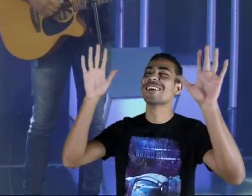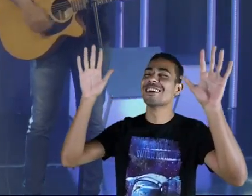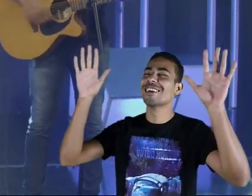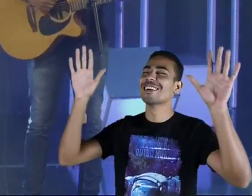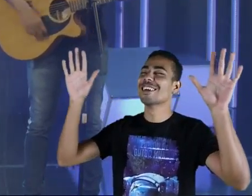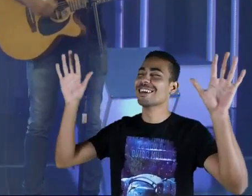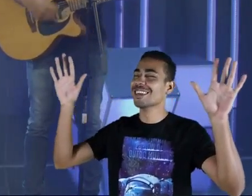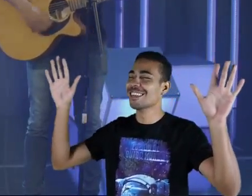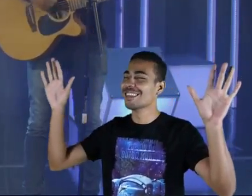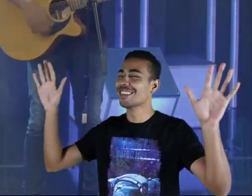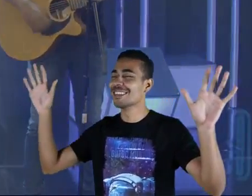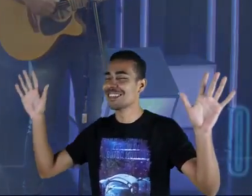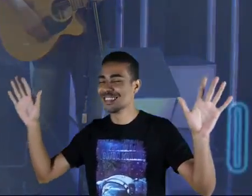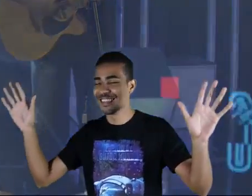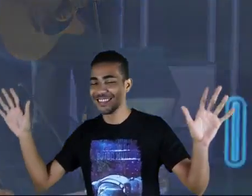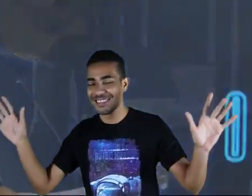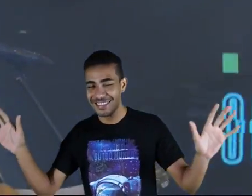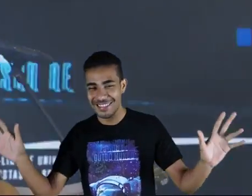glória.